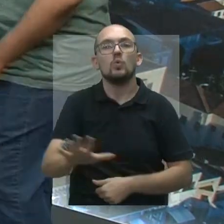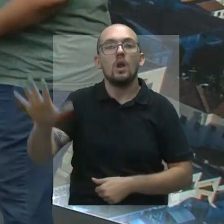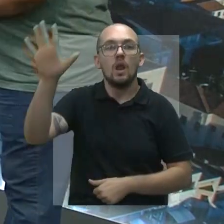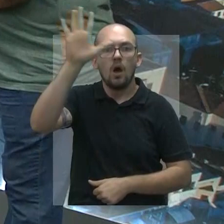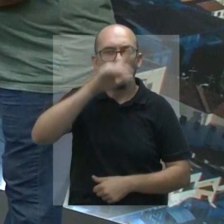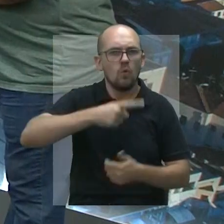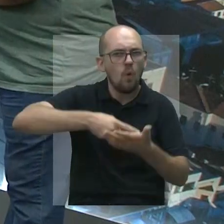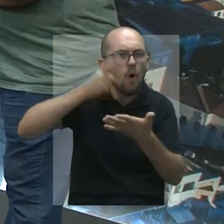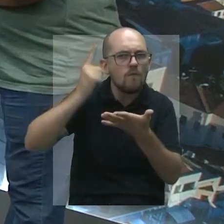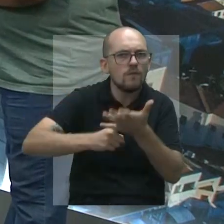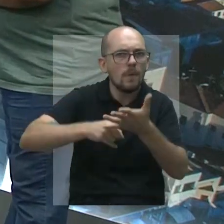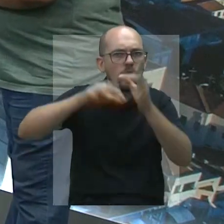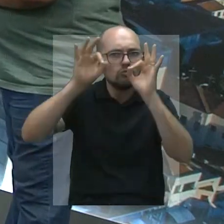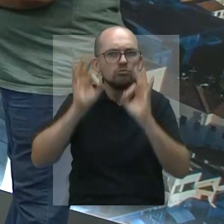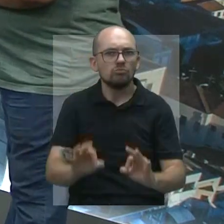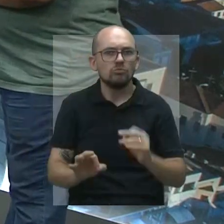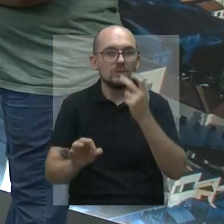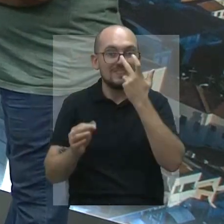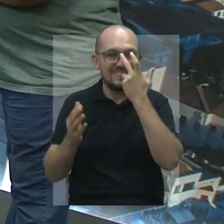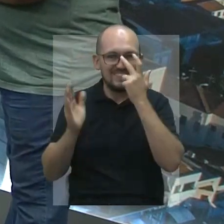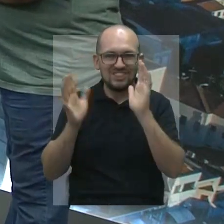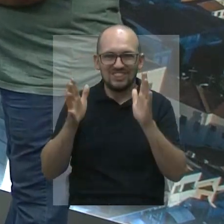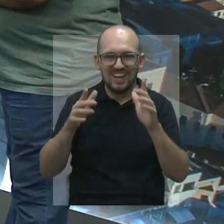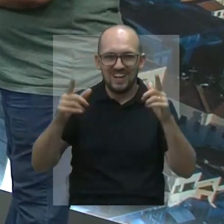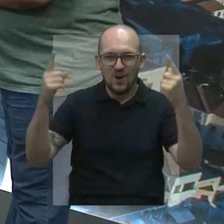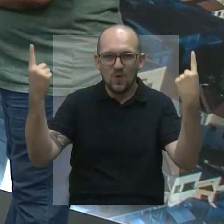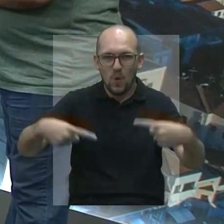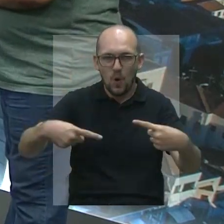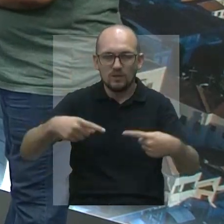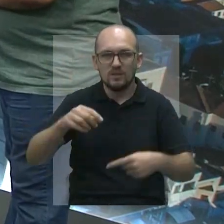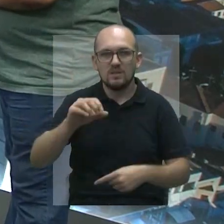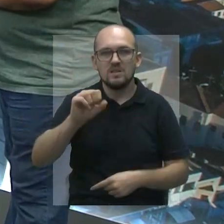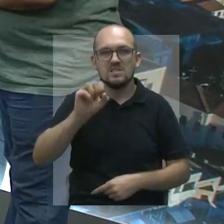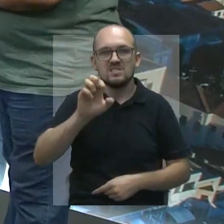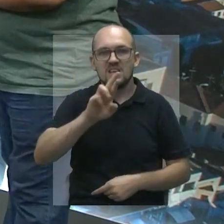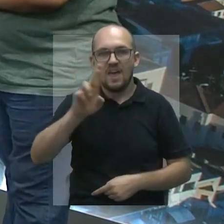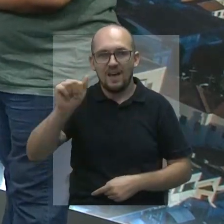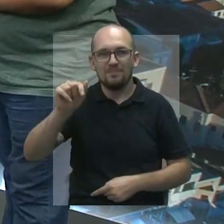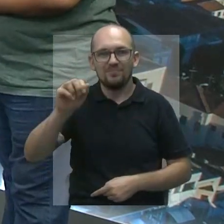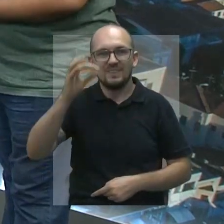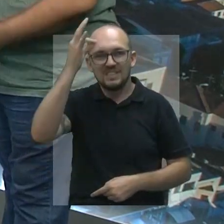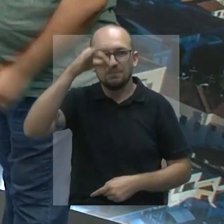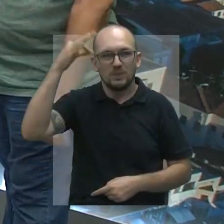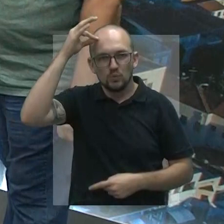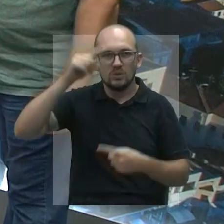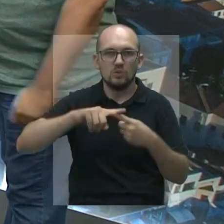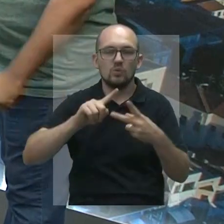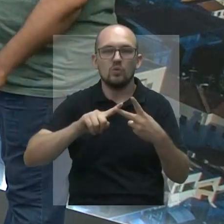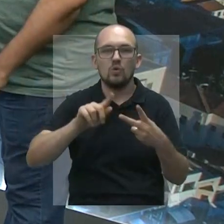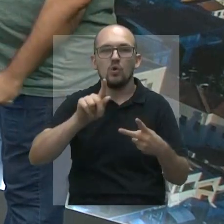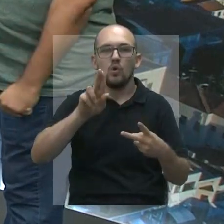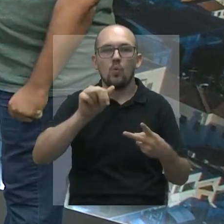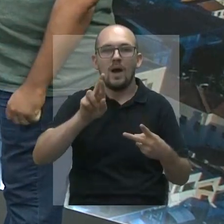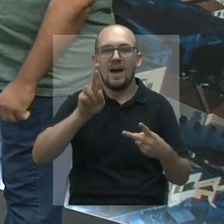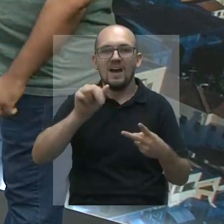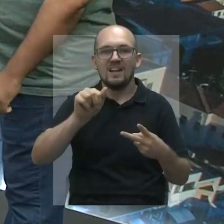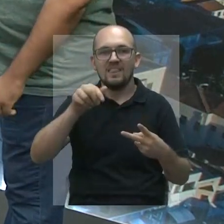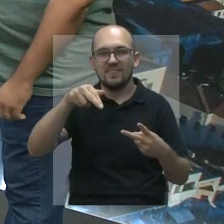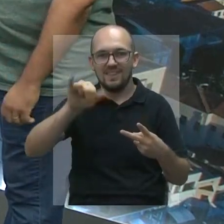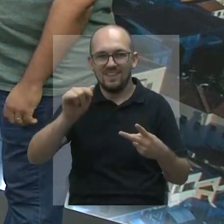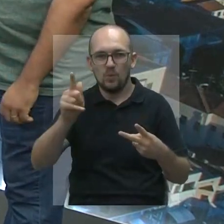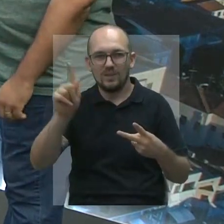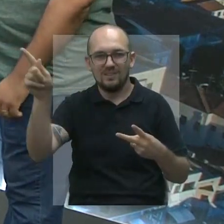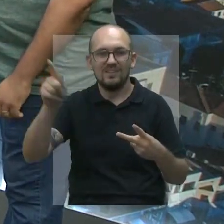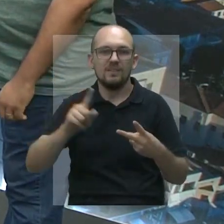foram confirmados até os nossos adversários, né? O Serra do Espírito Santo, o Guarani de Campinas e o Vitória da Bahia, né? O Vitória